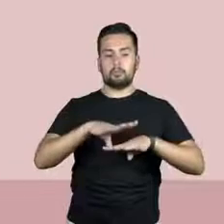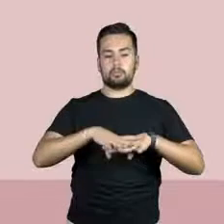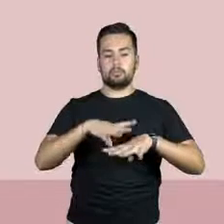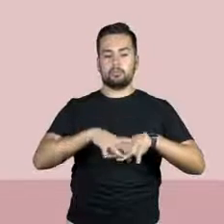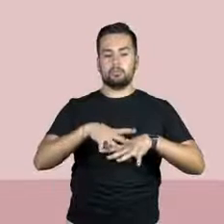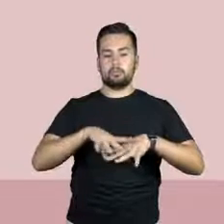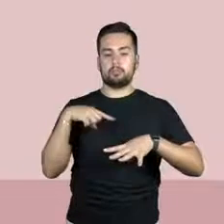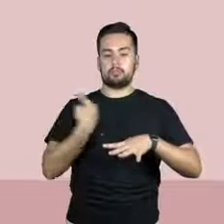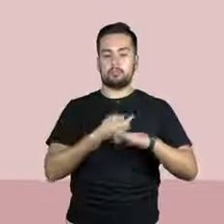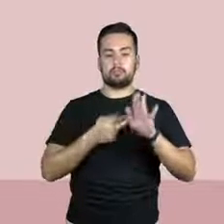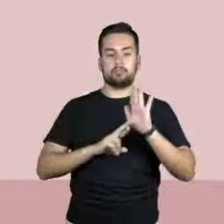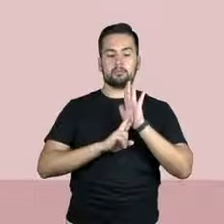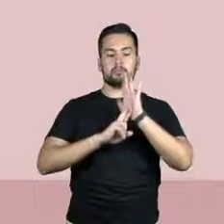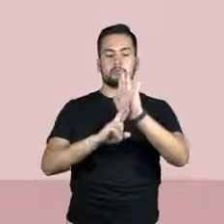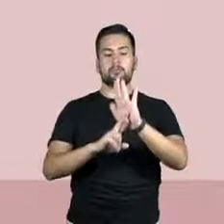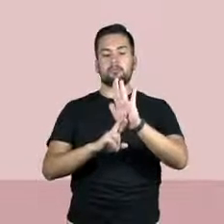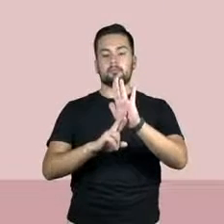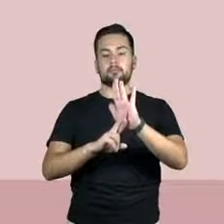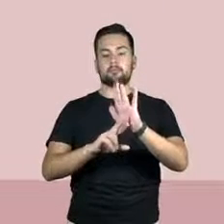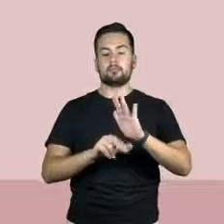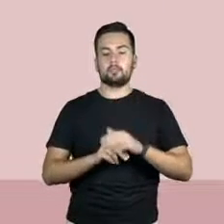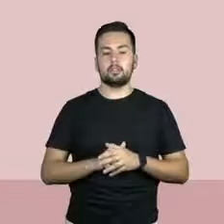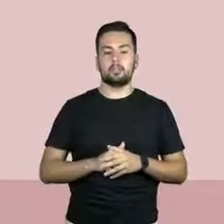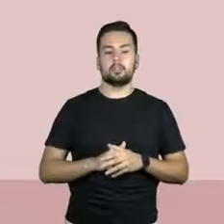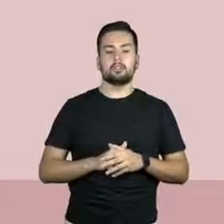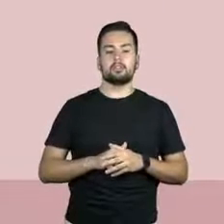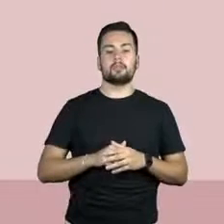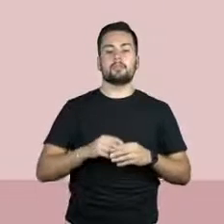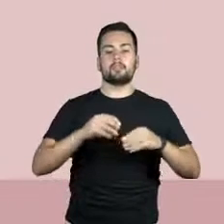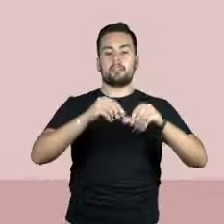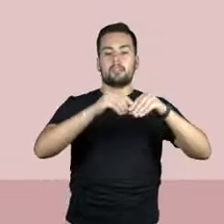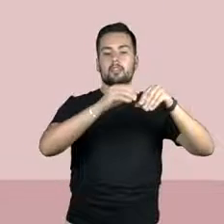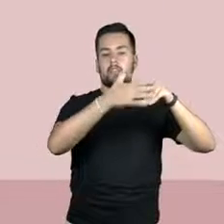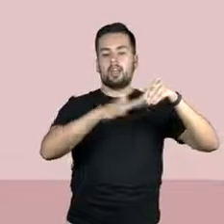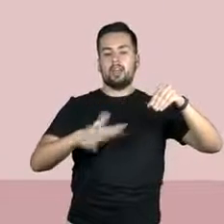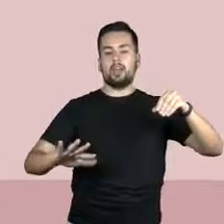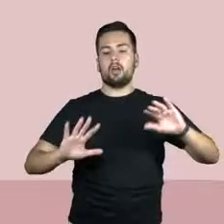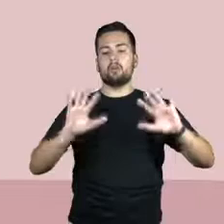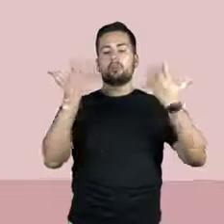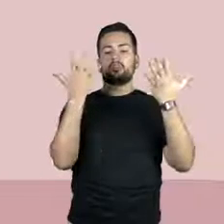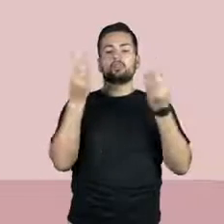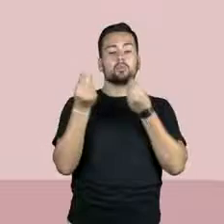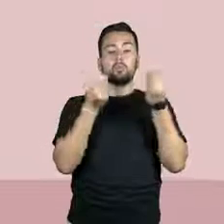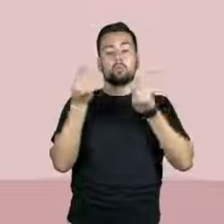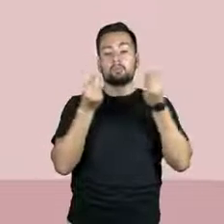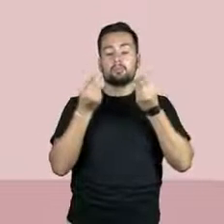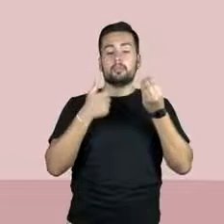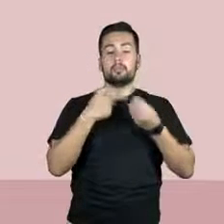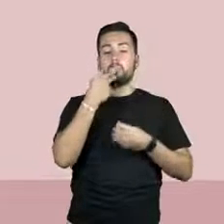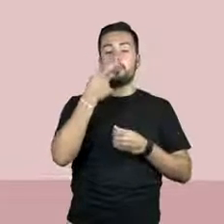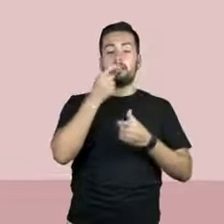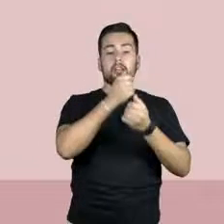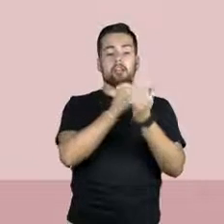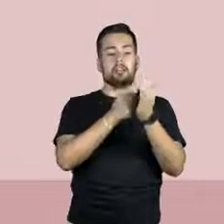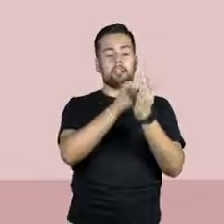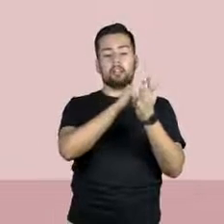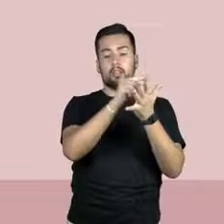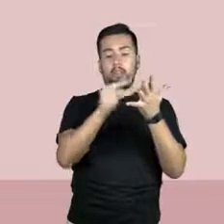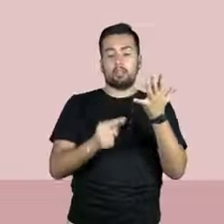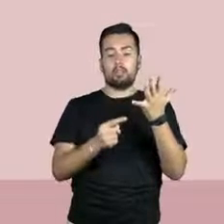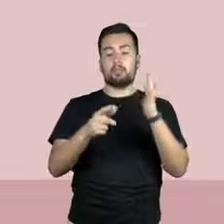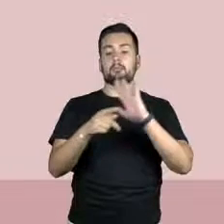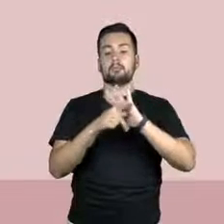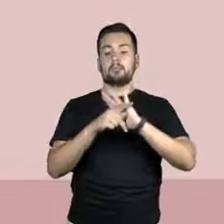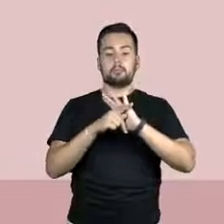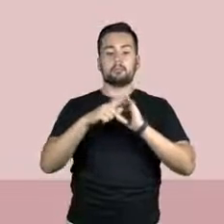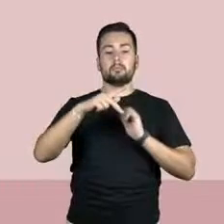representar isso, tá? Como um deslizamento de terra ocorre, né? Eu falei ali alguns motivos qualitativos para vocês, tá?